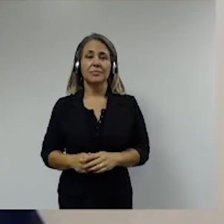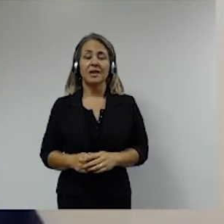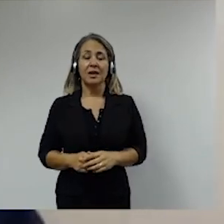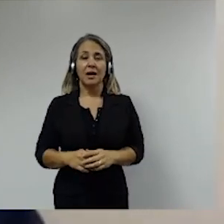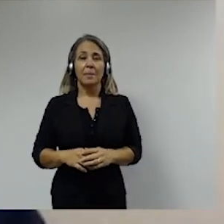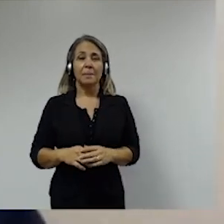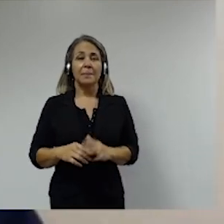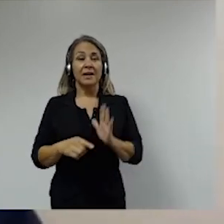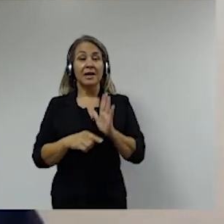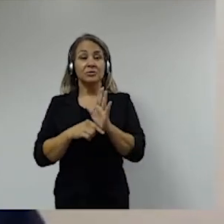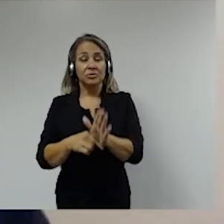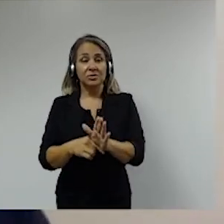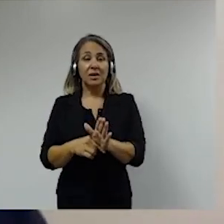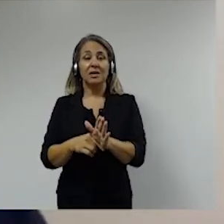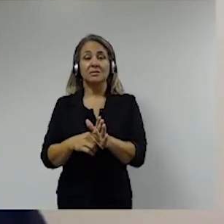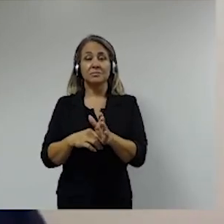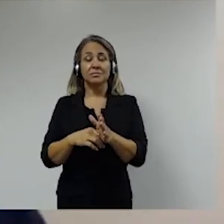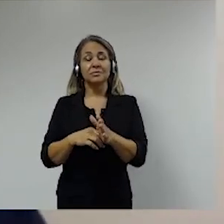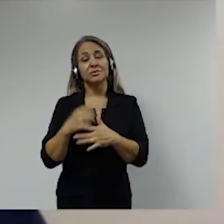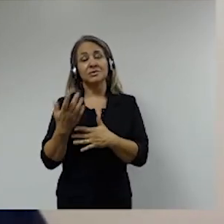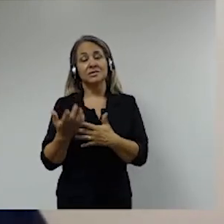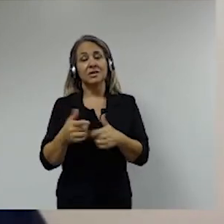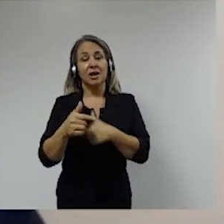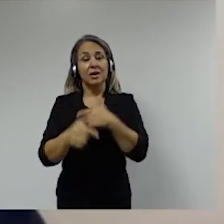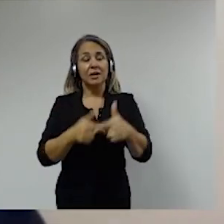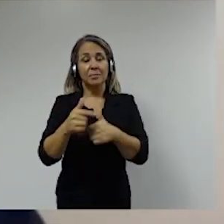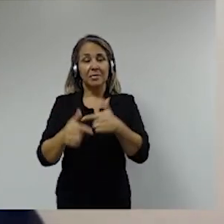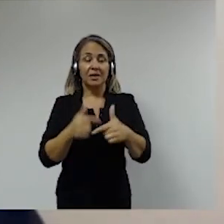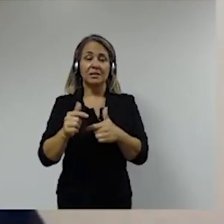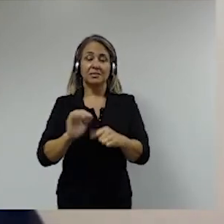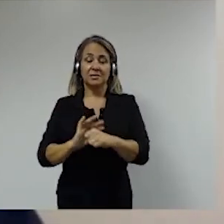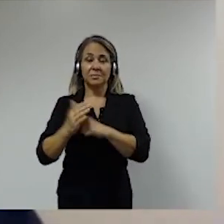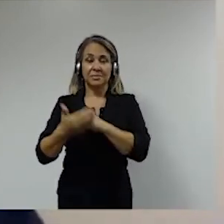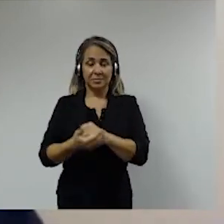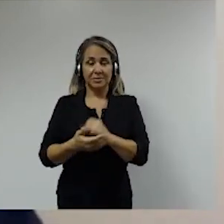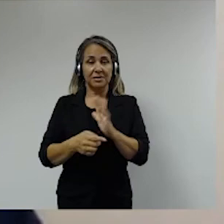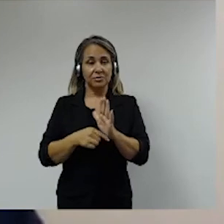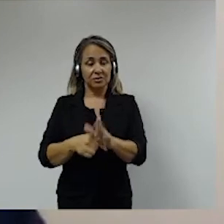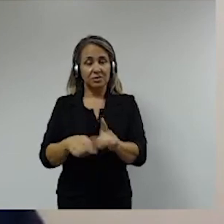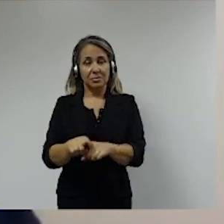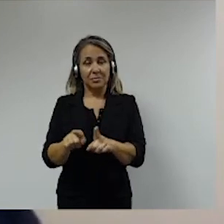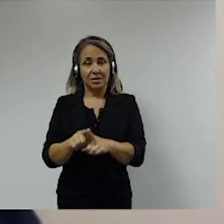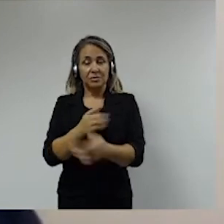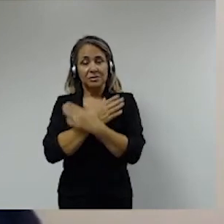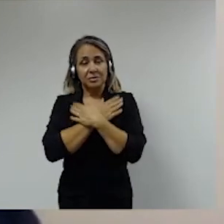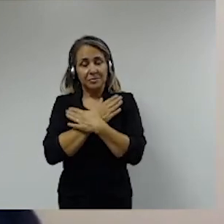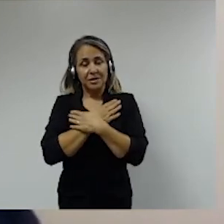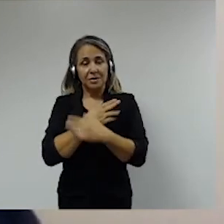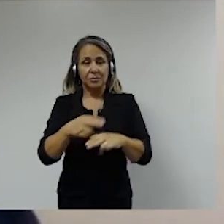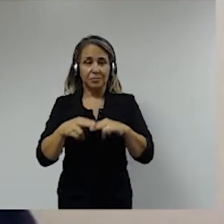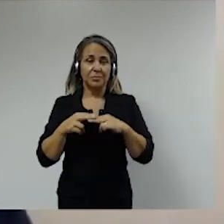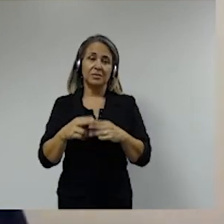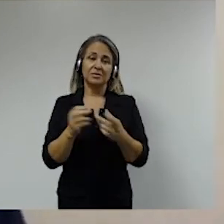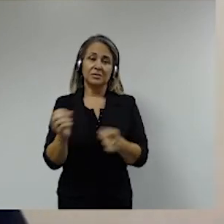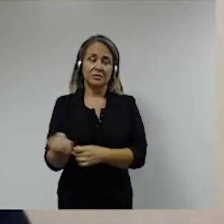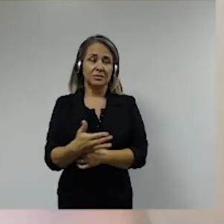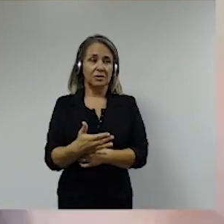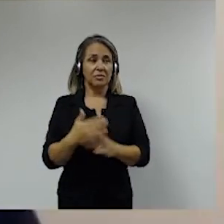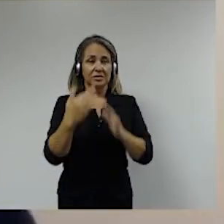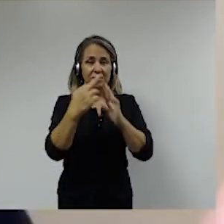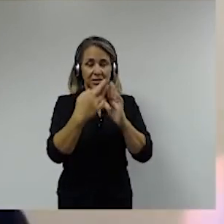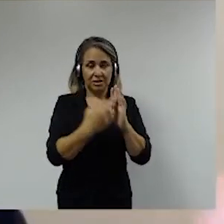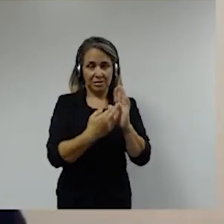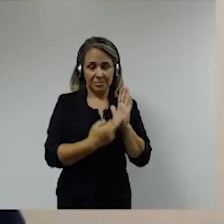efeitos deletérios da pandemia, de modo a possibilitar a manutenção dos empregos, em específico através de novos regramentos